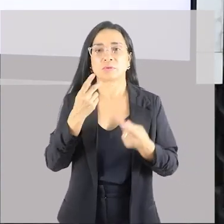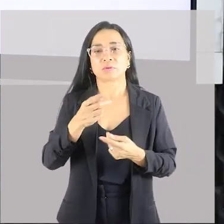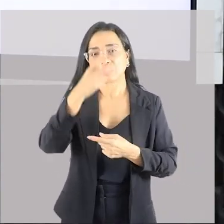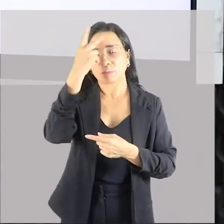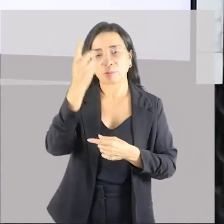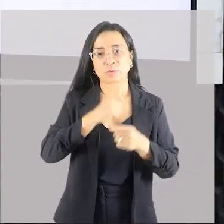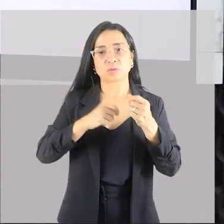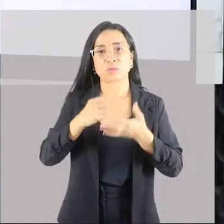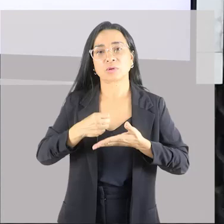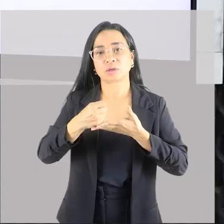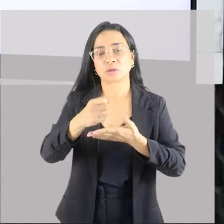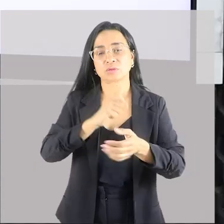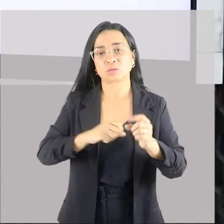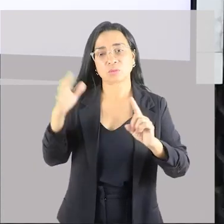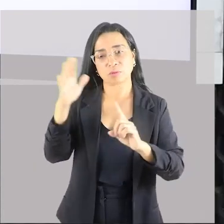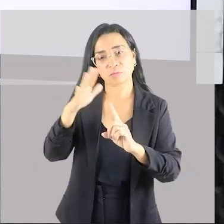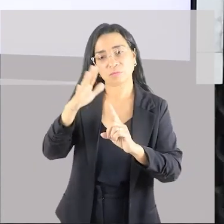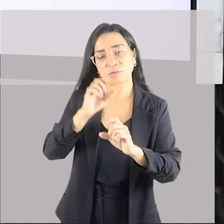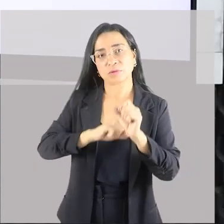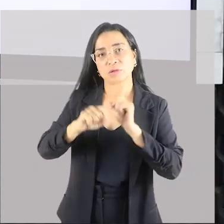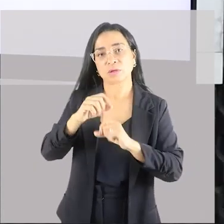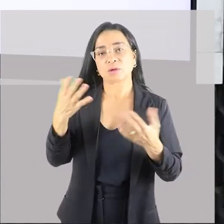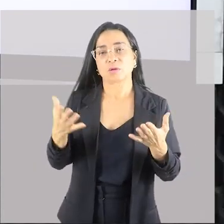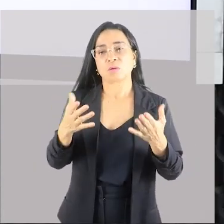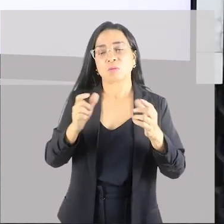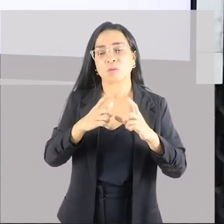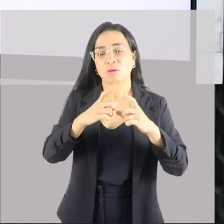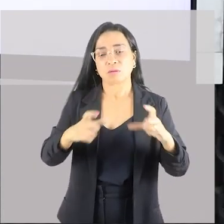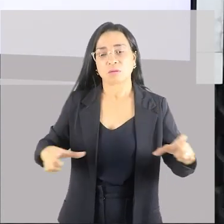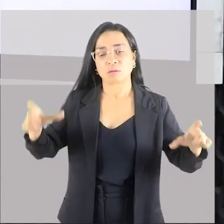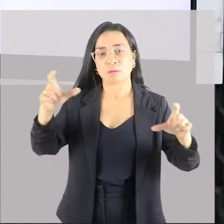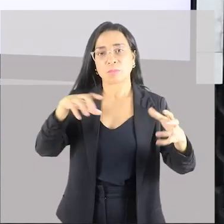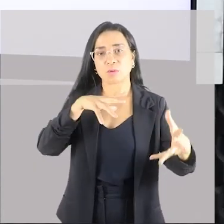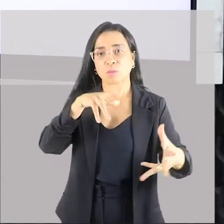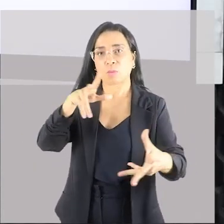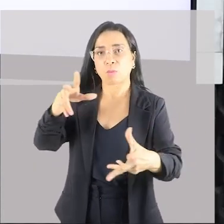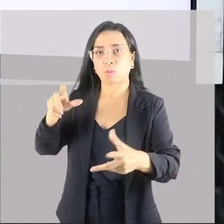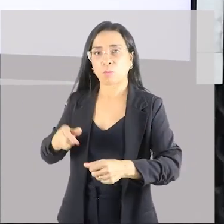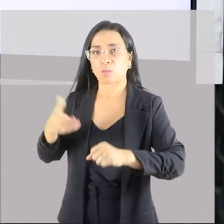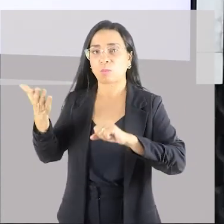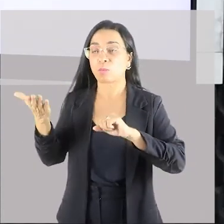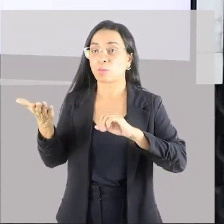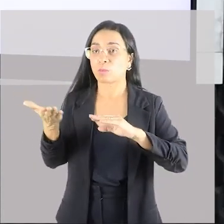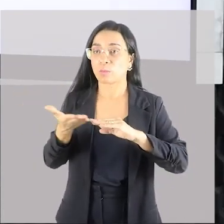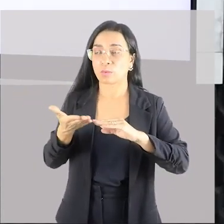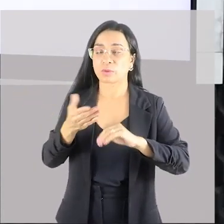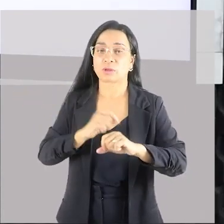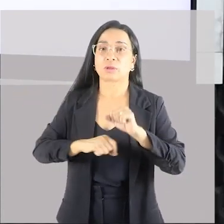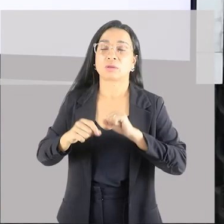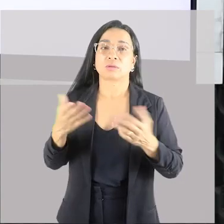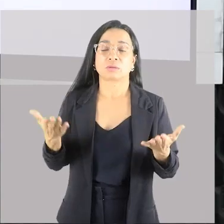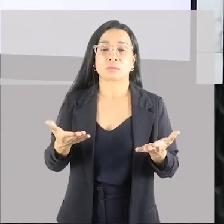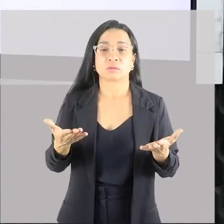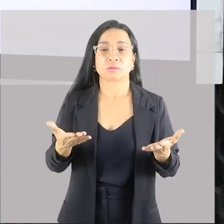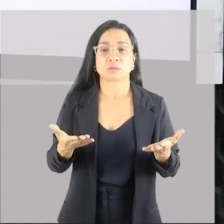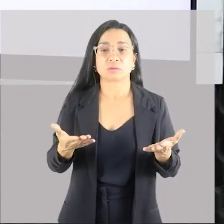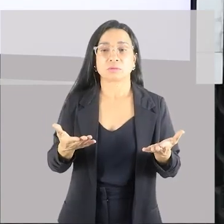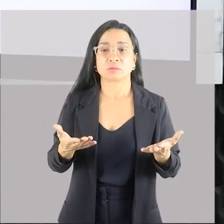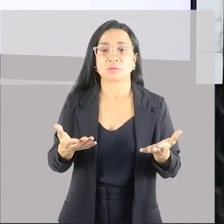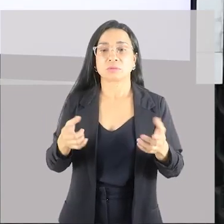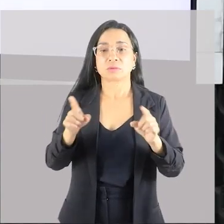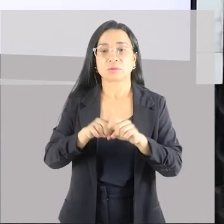que contribuiu, que influenciou largamente o mundo moderno e contemporâneo. Patrono da Revolução Inglesa, também